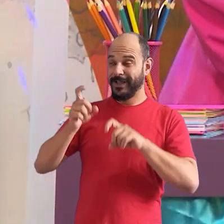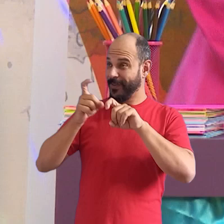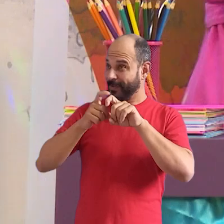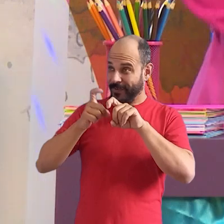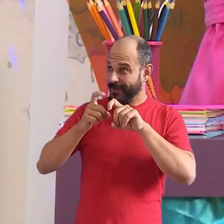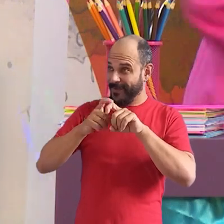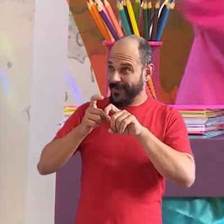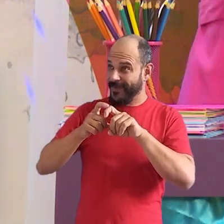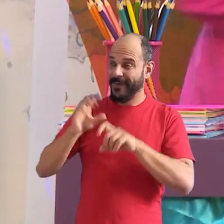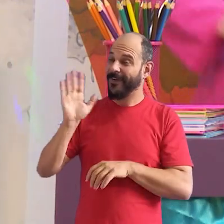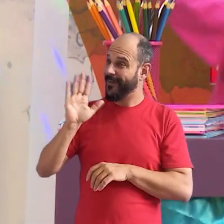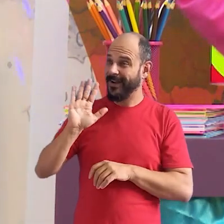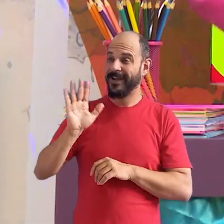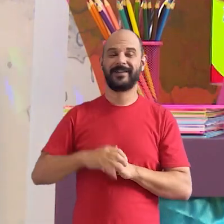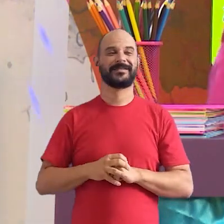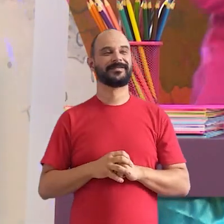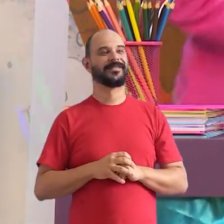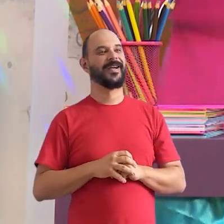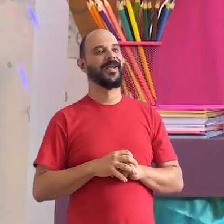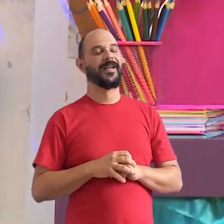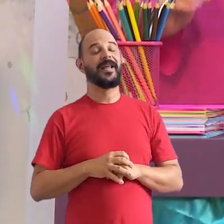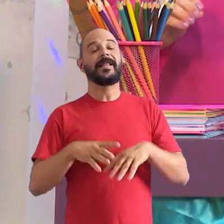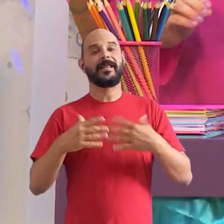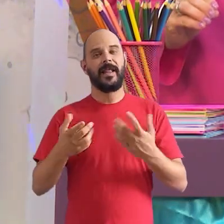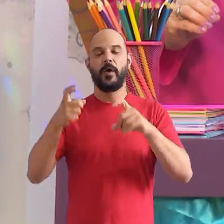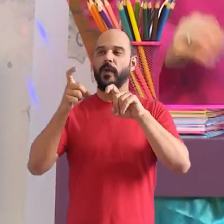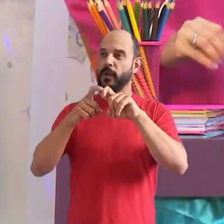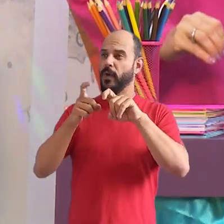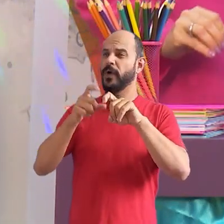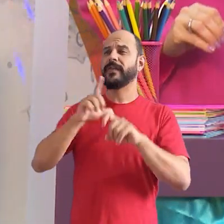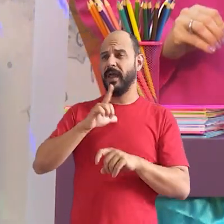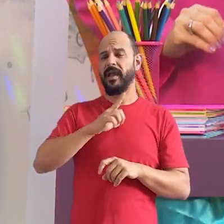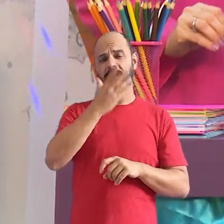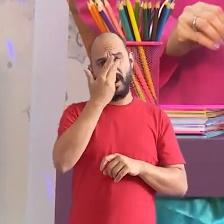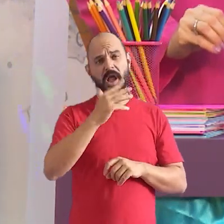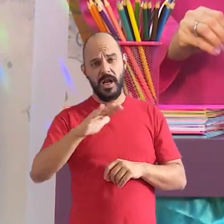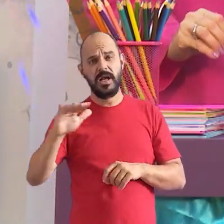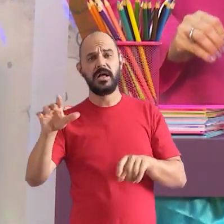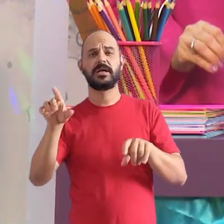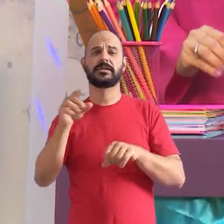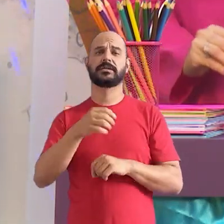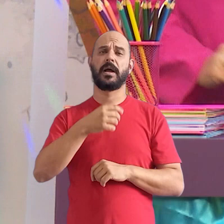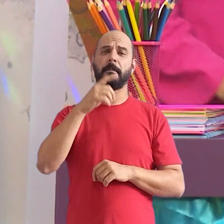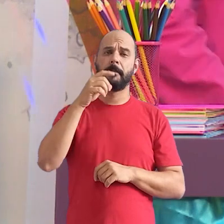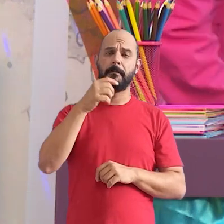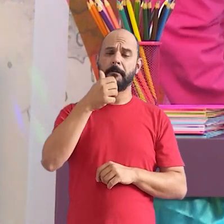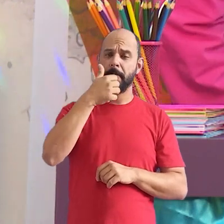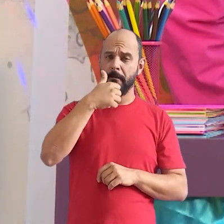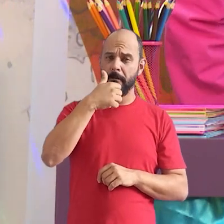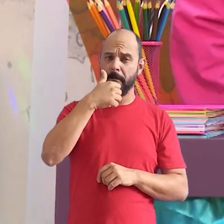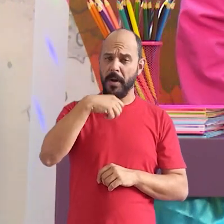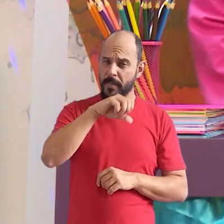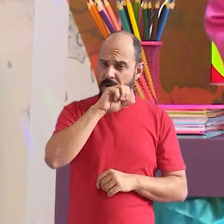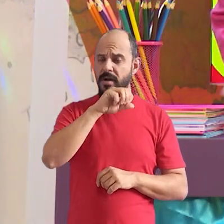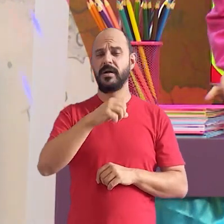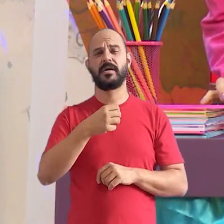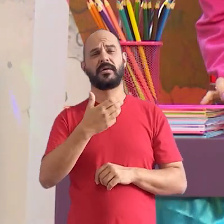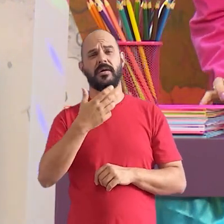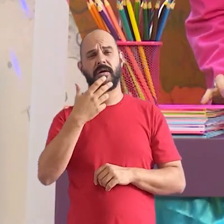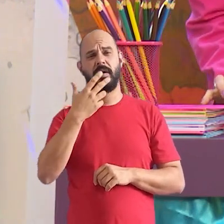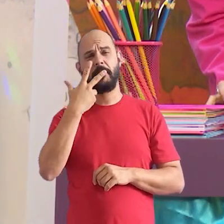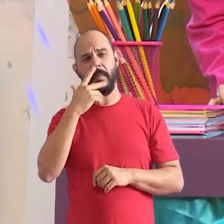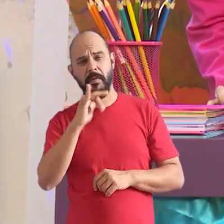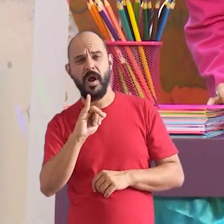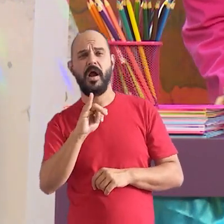Doutor Luiz Fernando, olá! Oi, Glaucia! Doutor Luiz Fernando, tem muita criança e muita mamãe, papai, vovô,